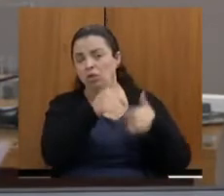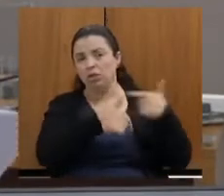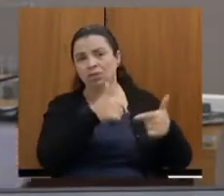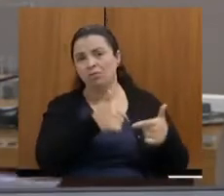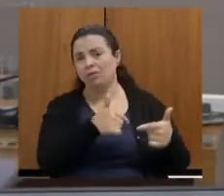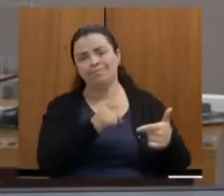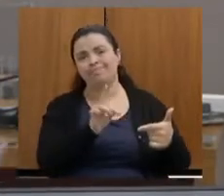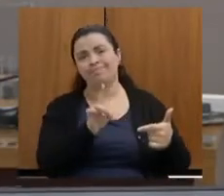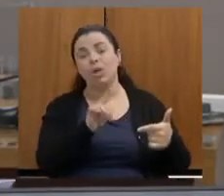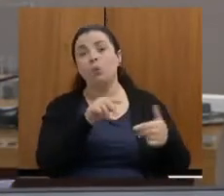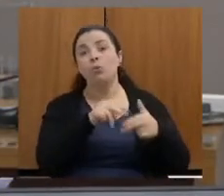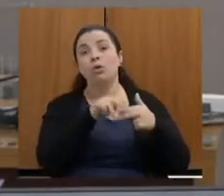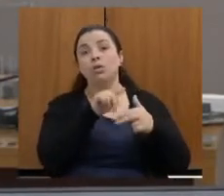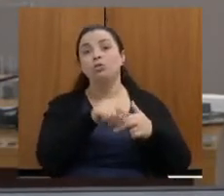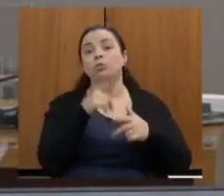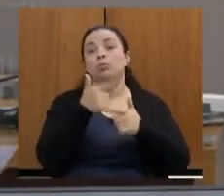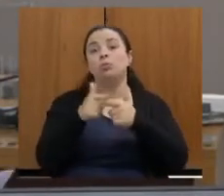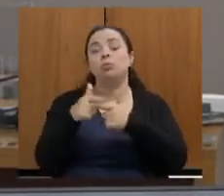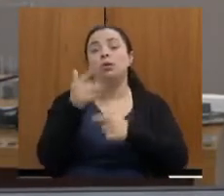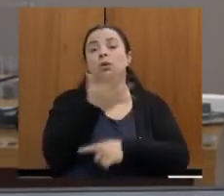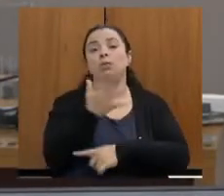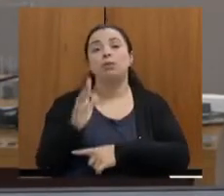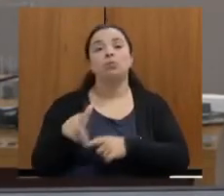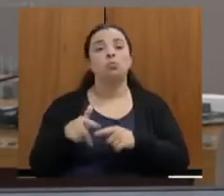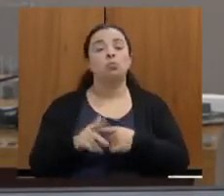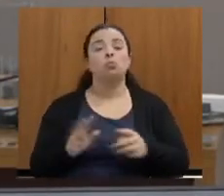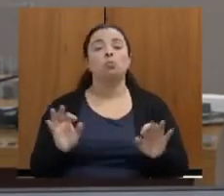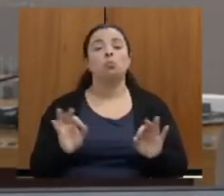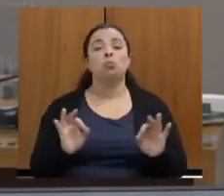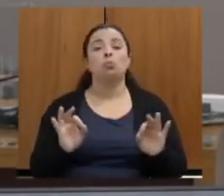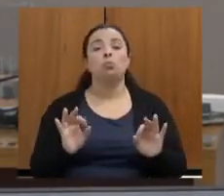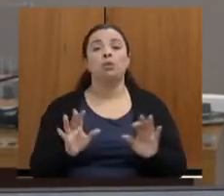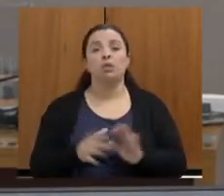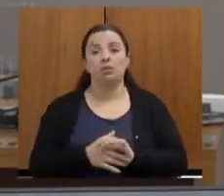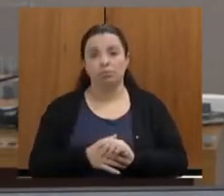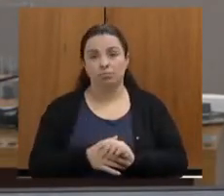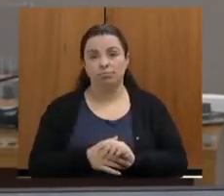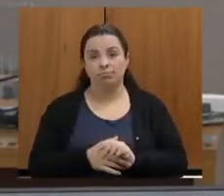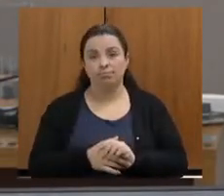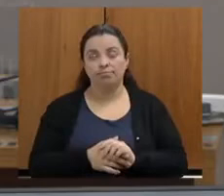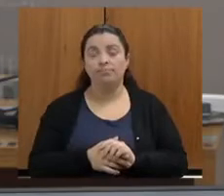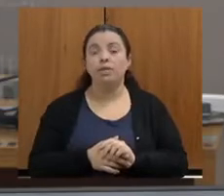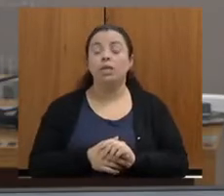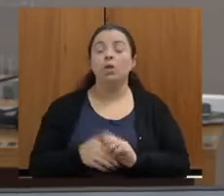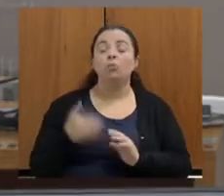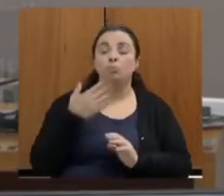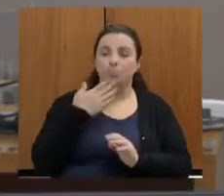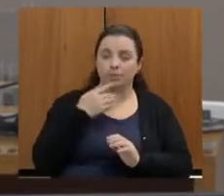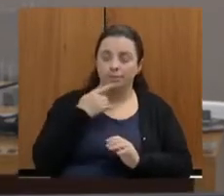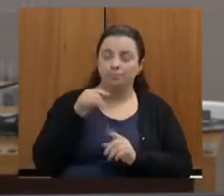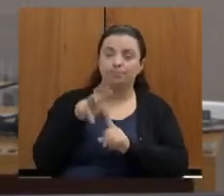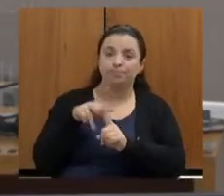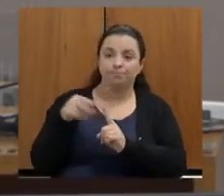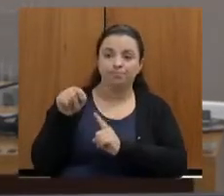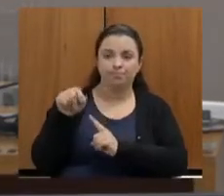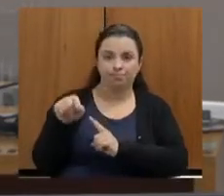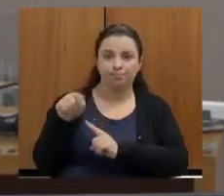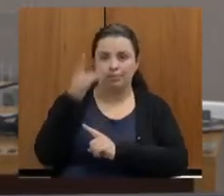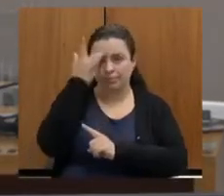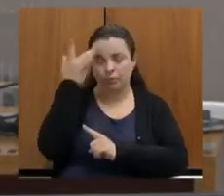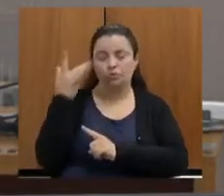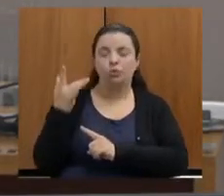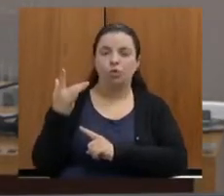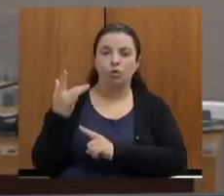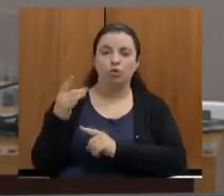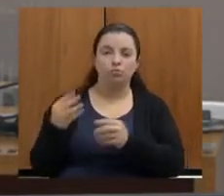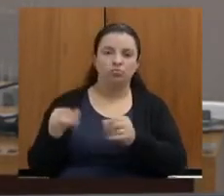corrigiu os problemas ambientais do ponto de vista dos atingidos atingidos este